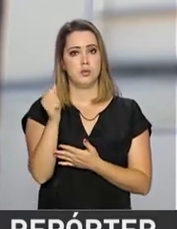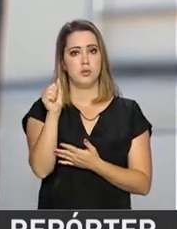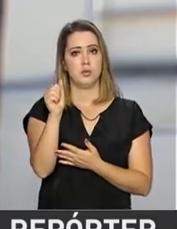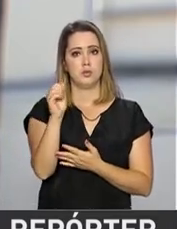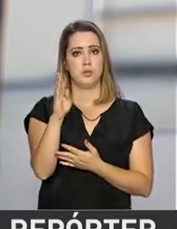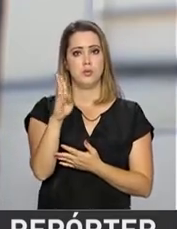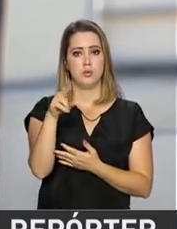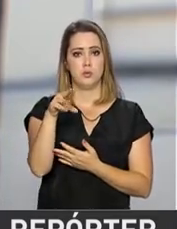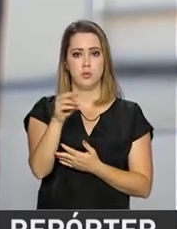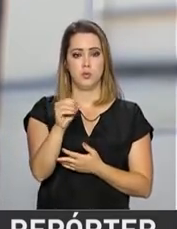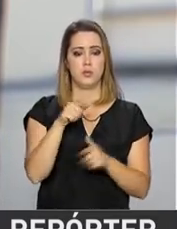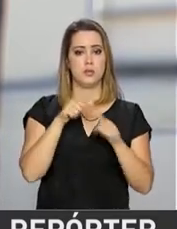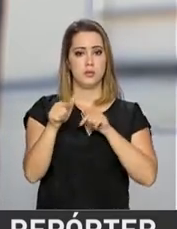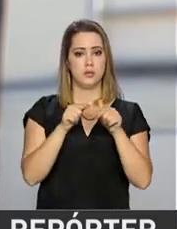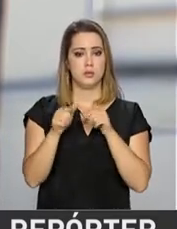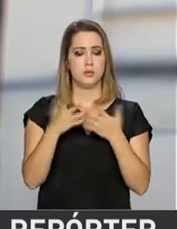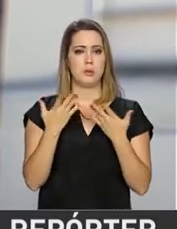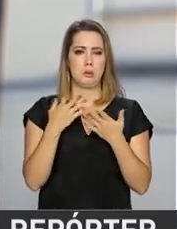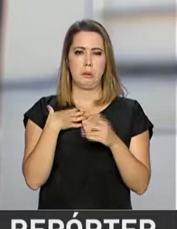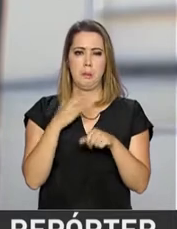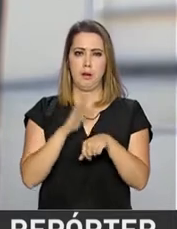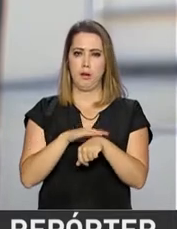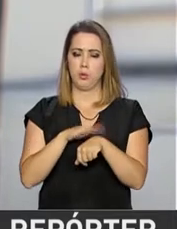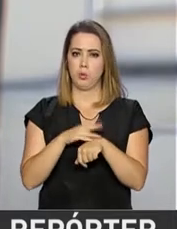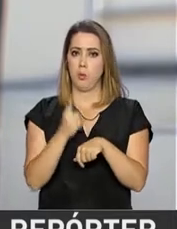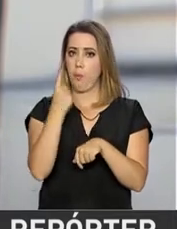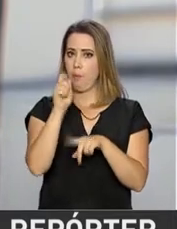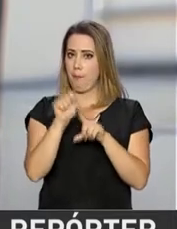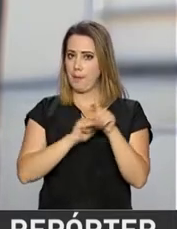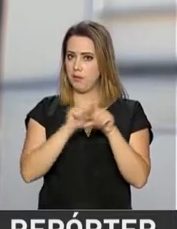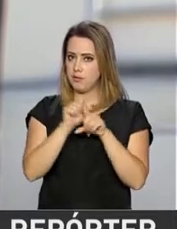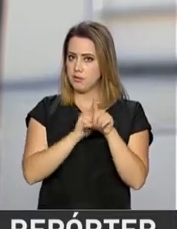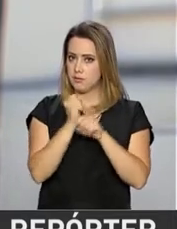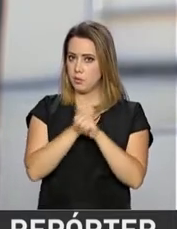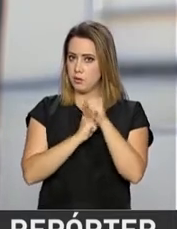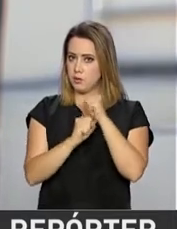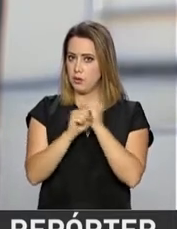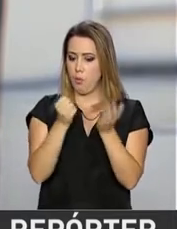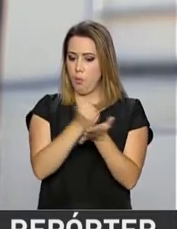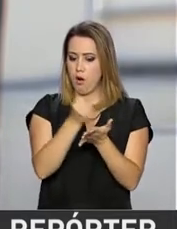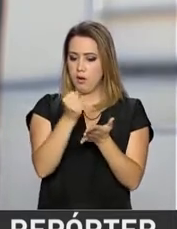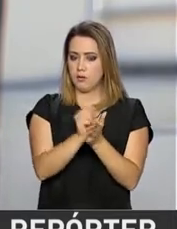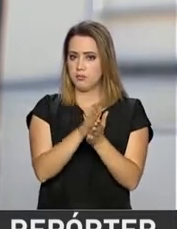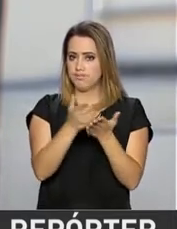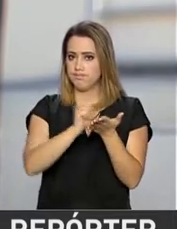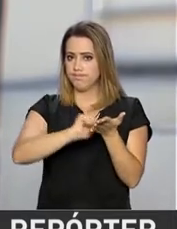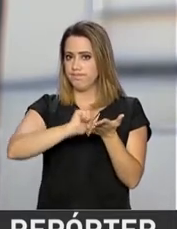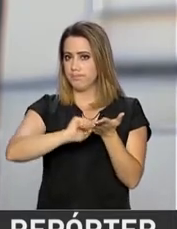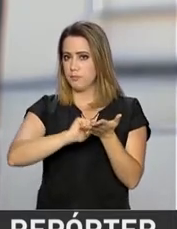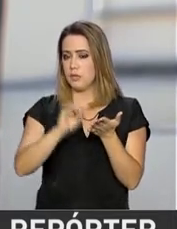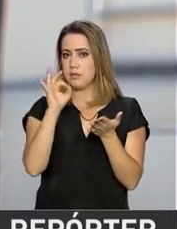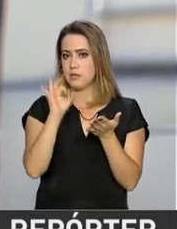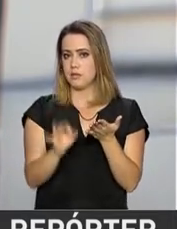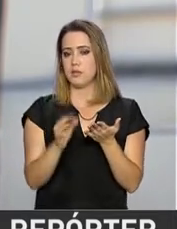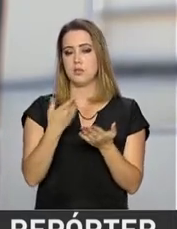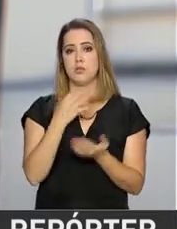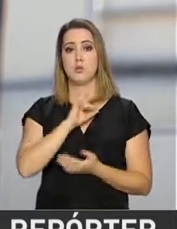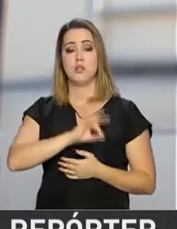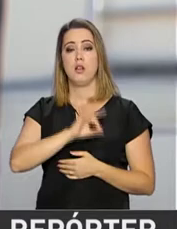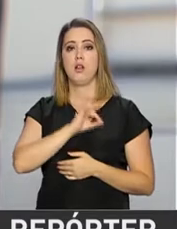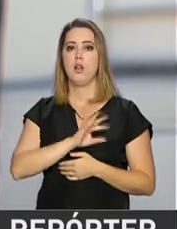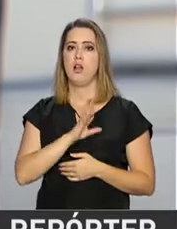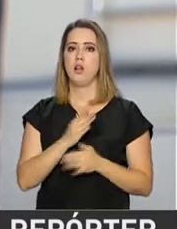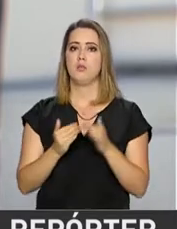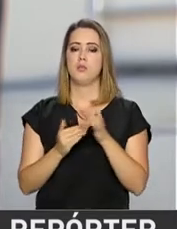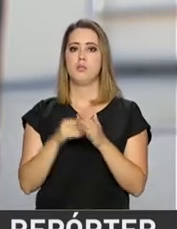é ter trabalhado no mínimo um mês no ano passado com carteira assinada com remuneração de pelo menos